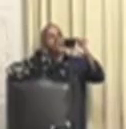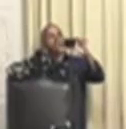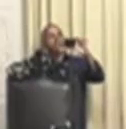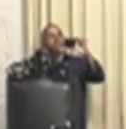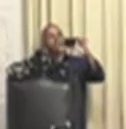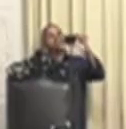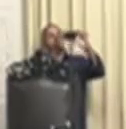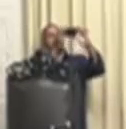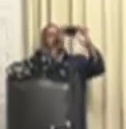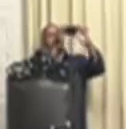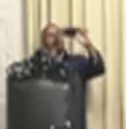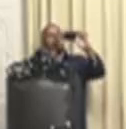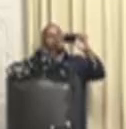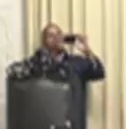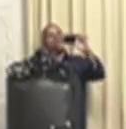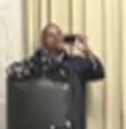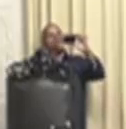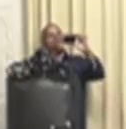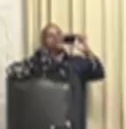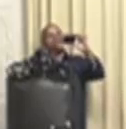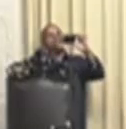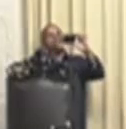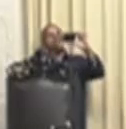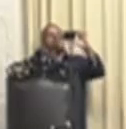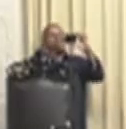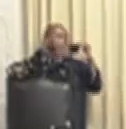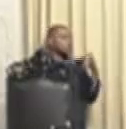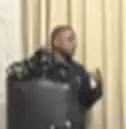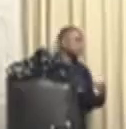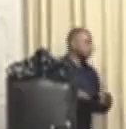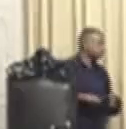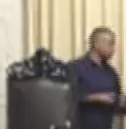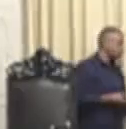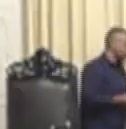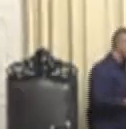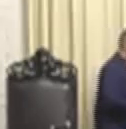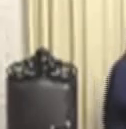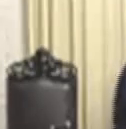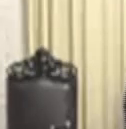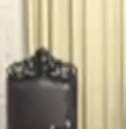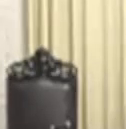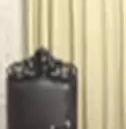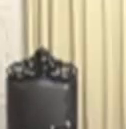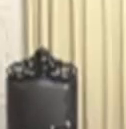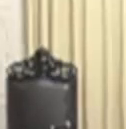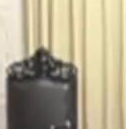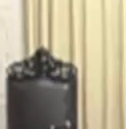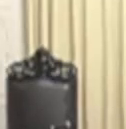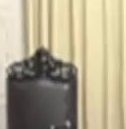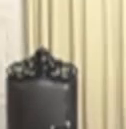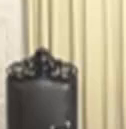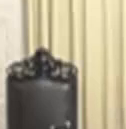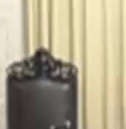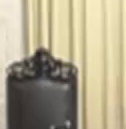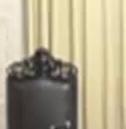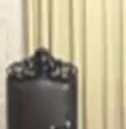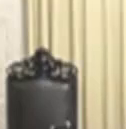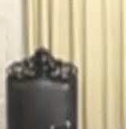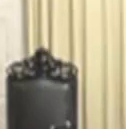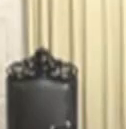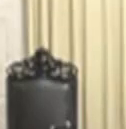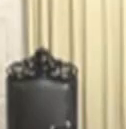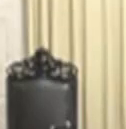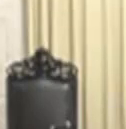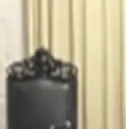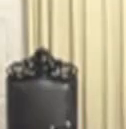senhor. Sei que existe, de verdade, assim, uma divergência no sentido ideológico, né, da